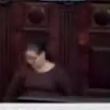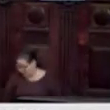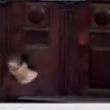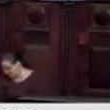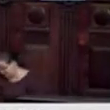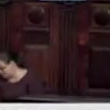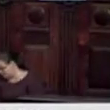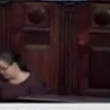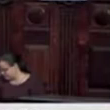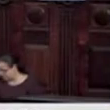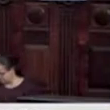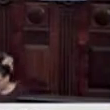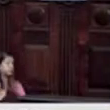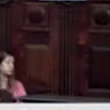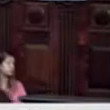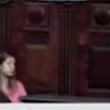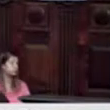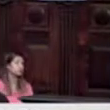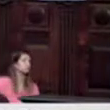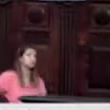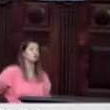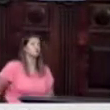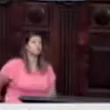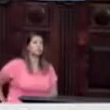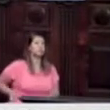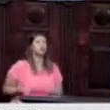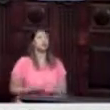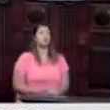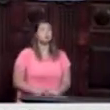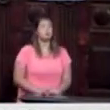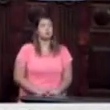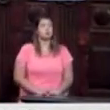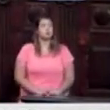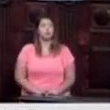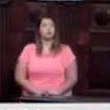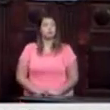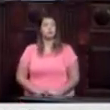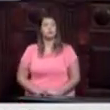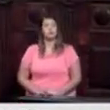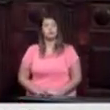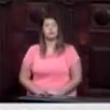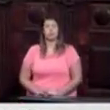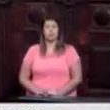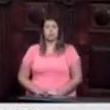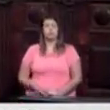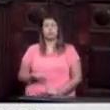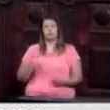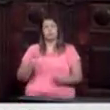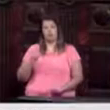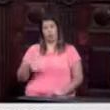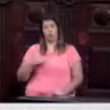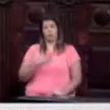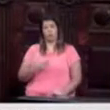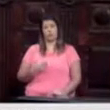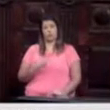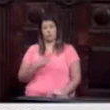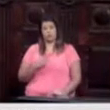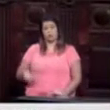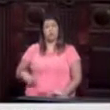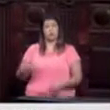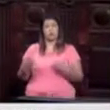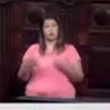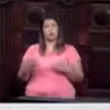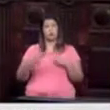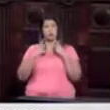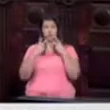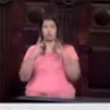tomem atitudes para que esses fatos não sirvam, repito. É isso aí, senhor presidente, é essa a nota que queríamos registrar, dizendo que essa é uma atitude da